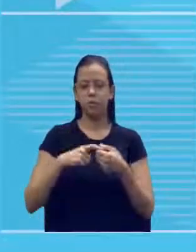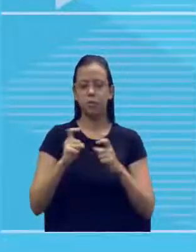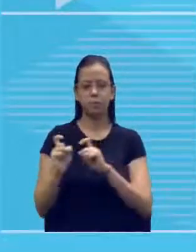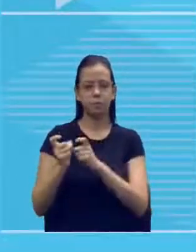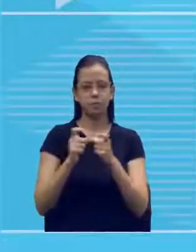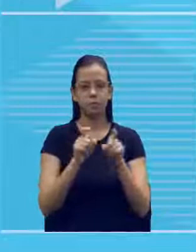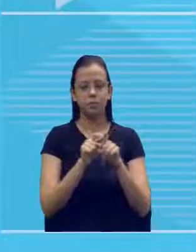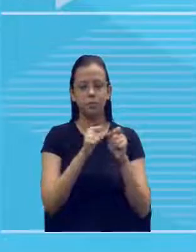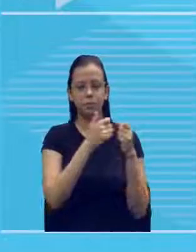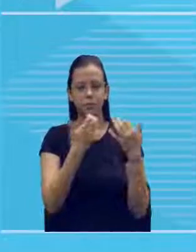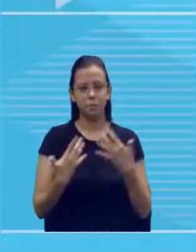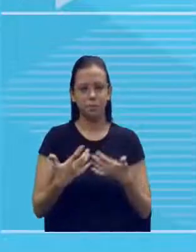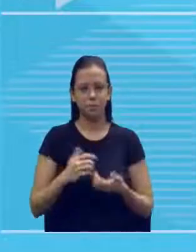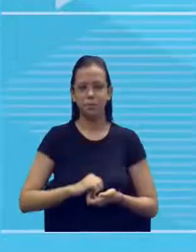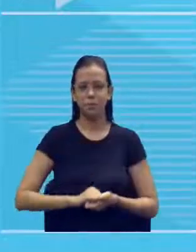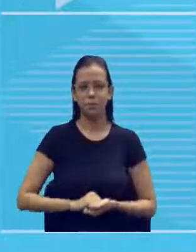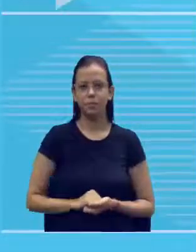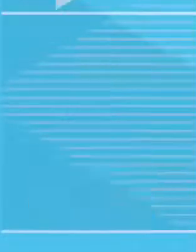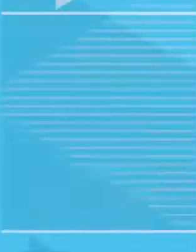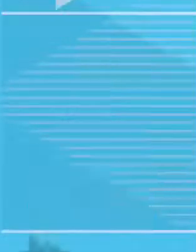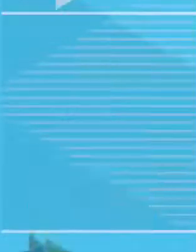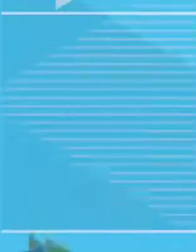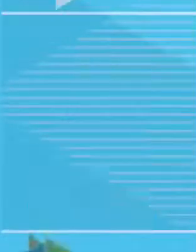discutir e falar sobre ela.